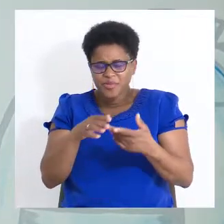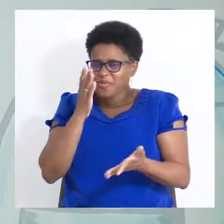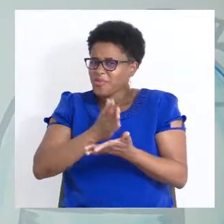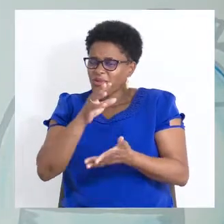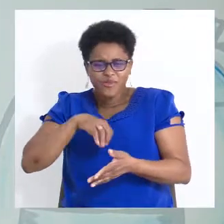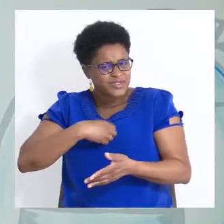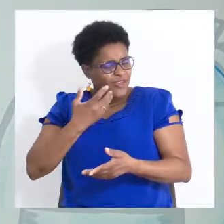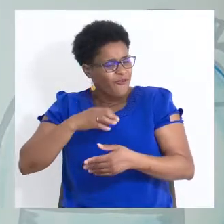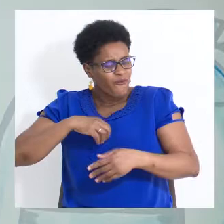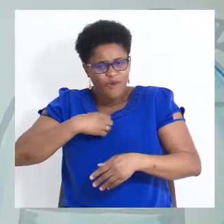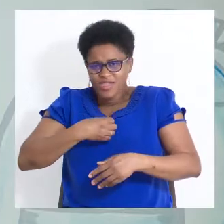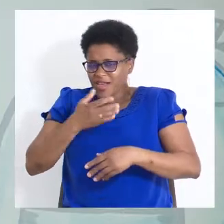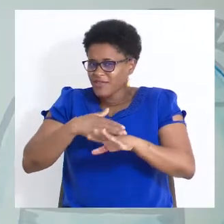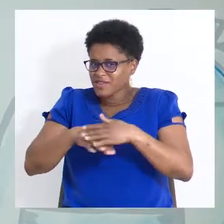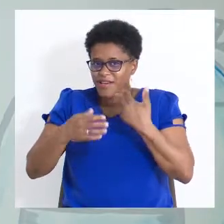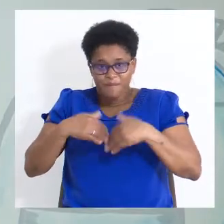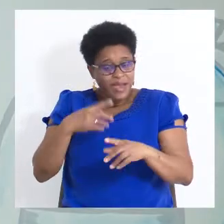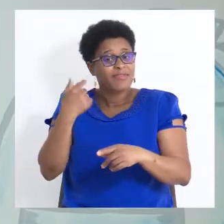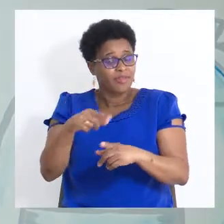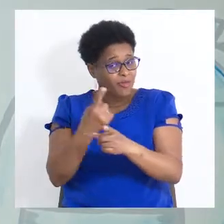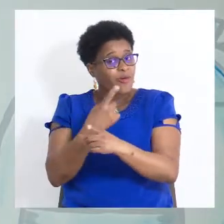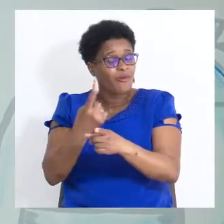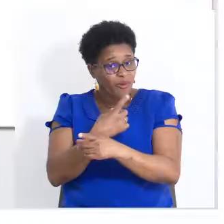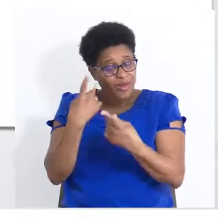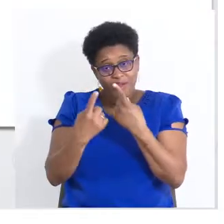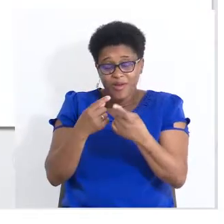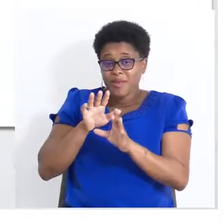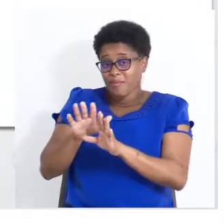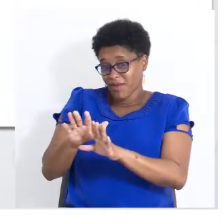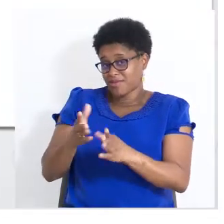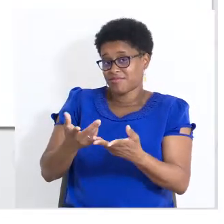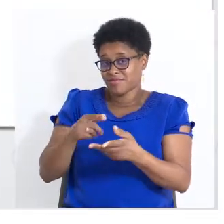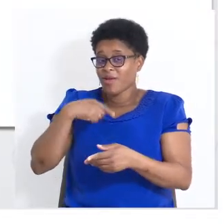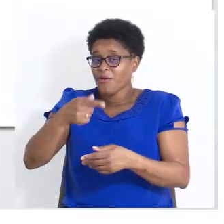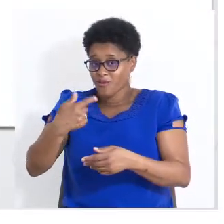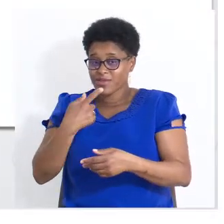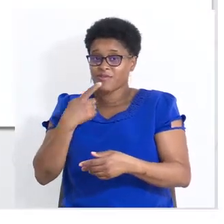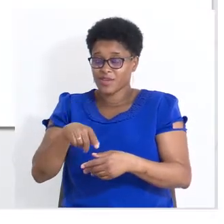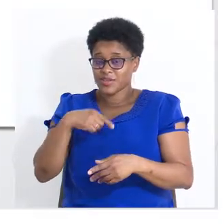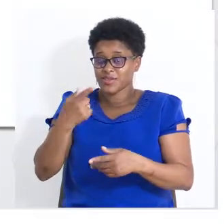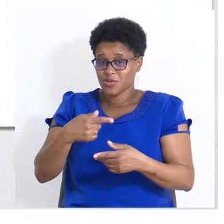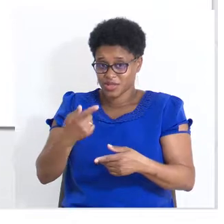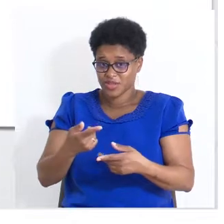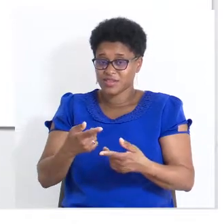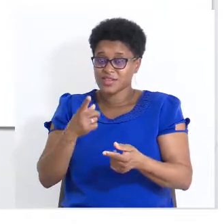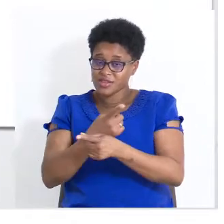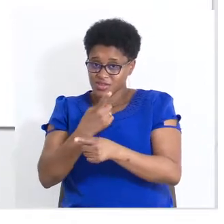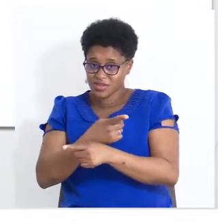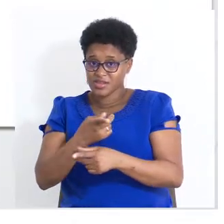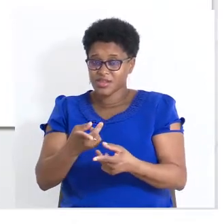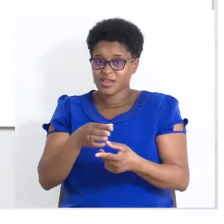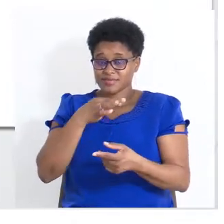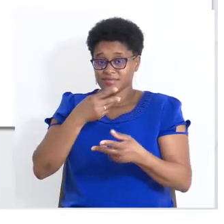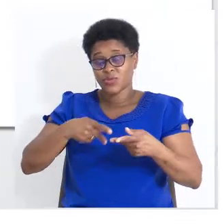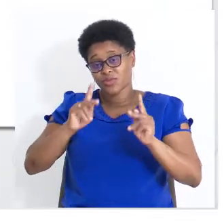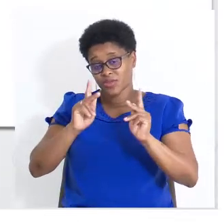não é assim? Vontade de fazer, mas alguma coisa que impede. Outras vezes, ou então ainda uma dessas características, é